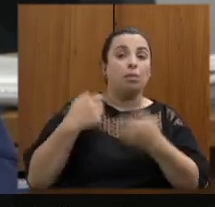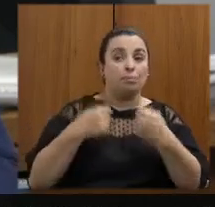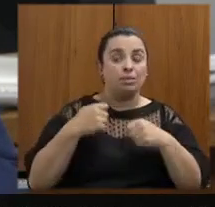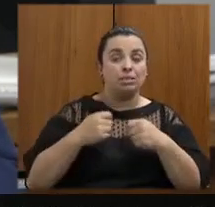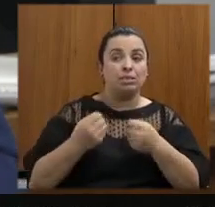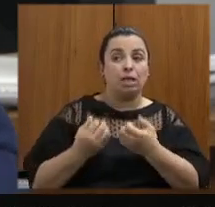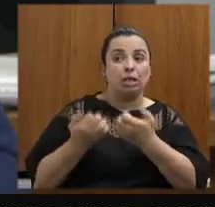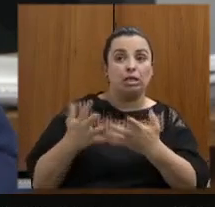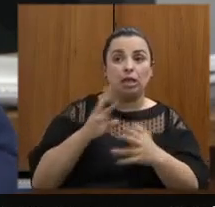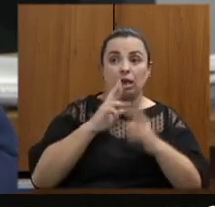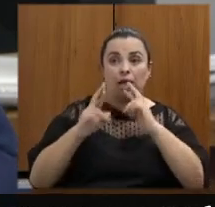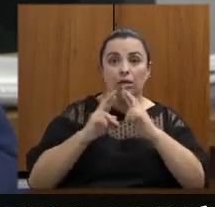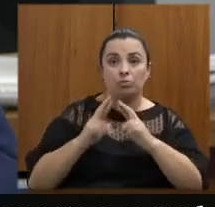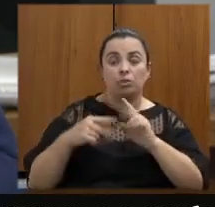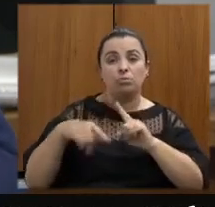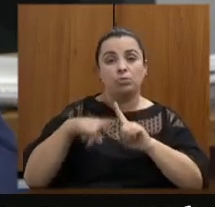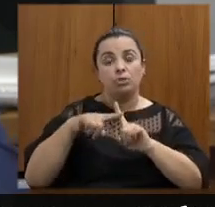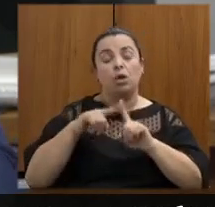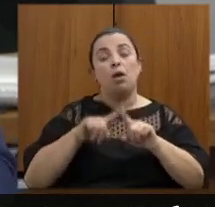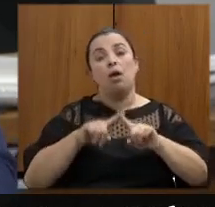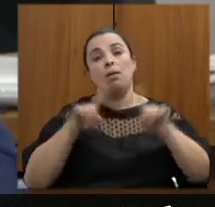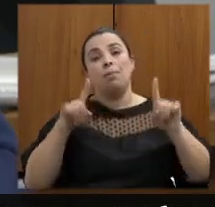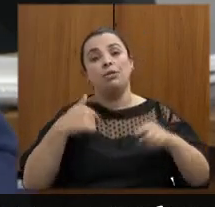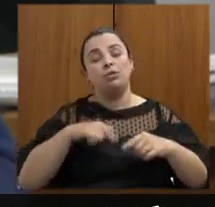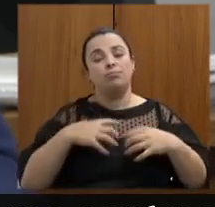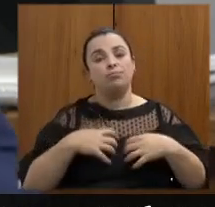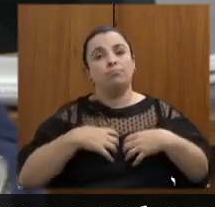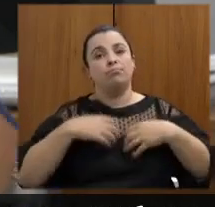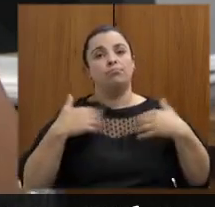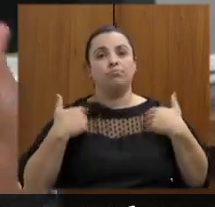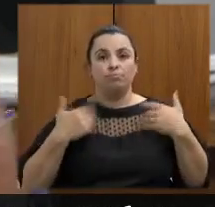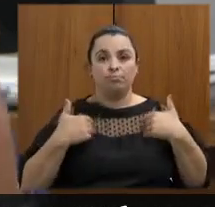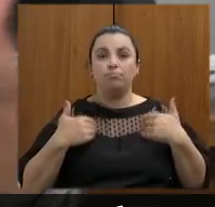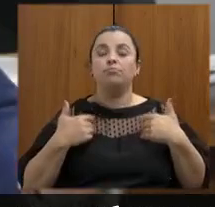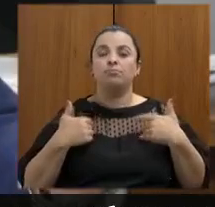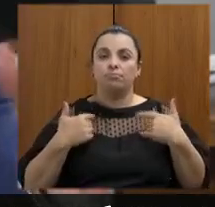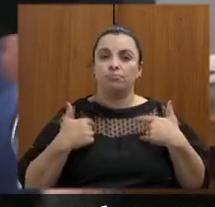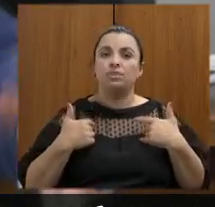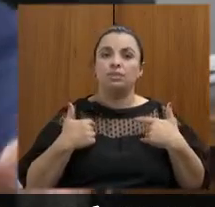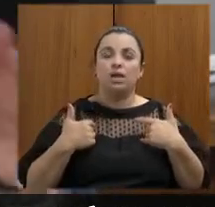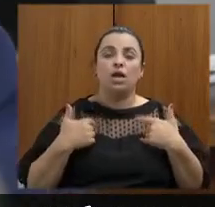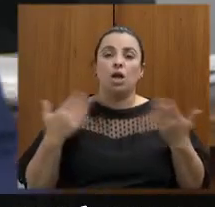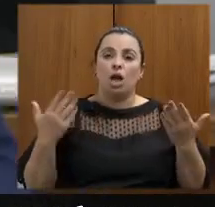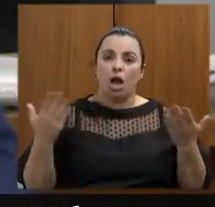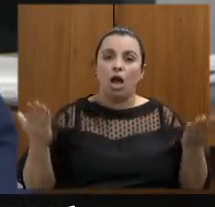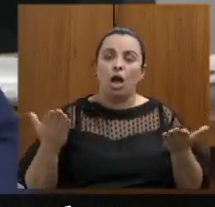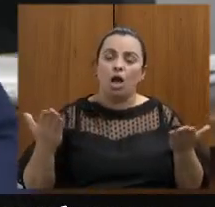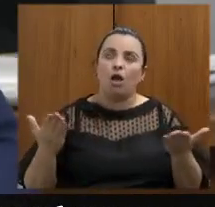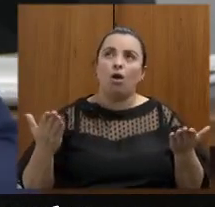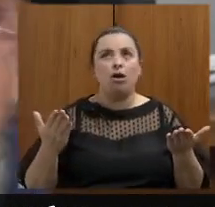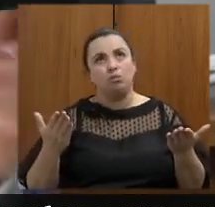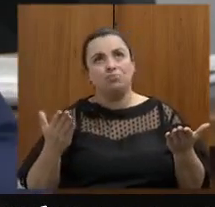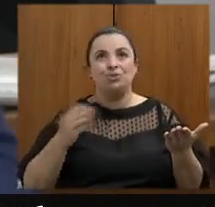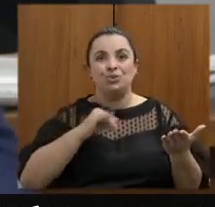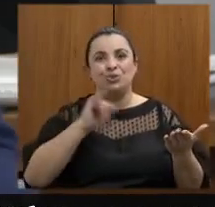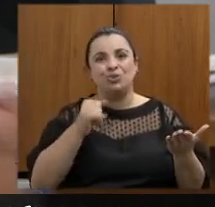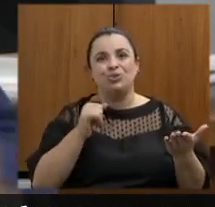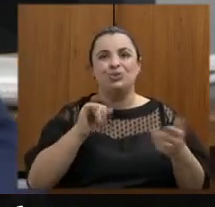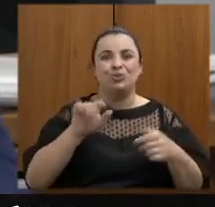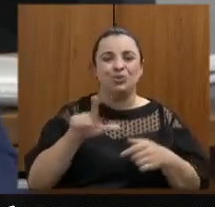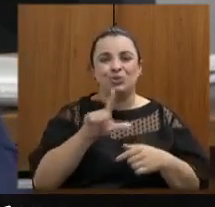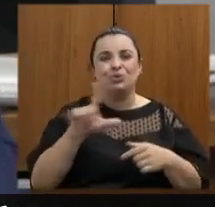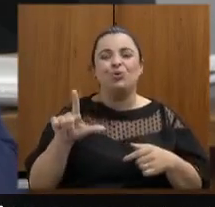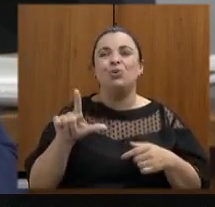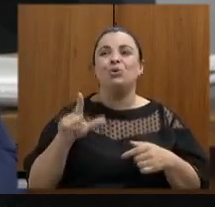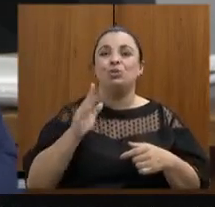entrega de resultados mas nos alegra muito a gente poder o momento do meio do ano né de 1º de